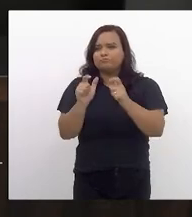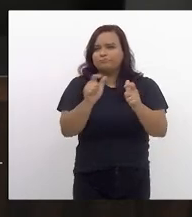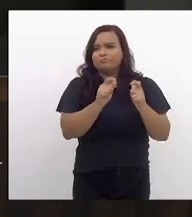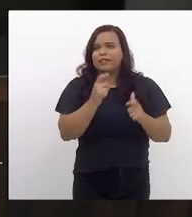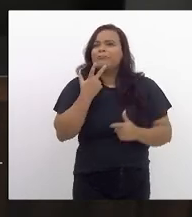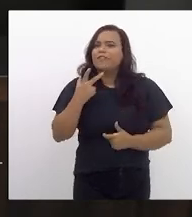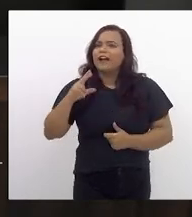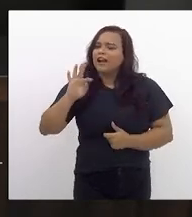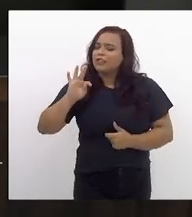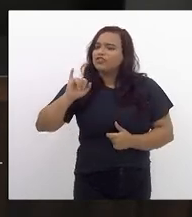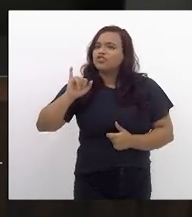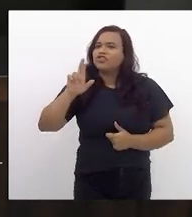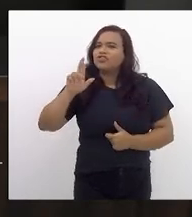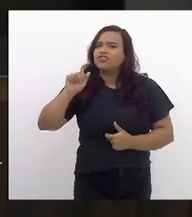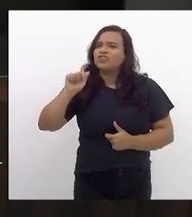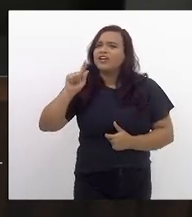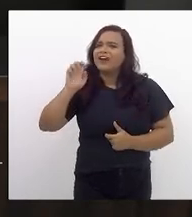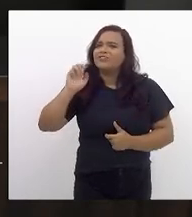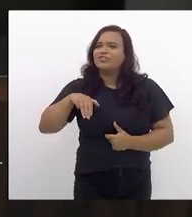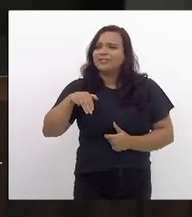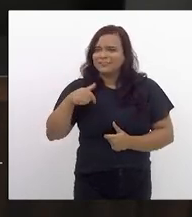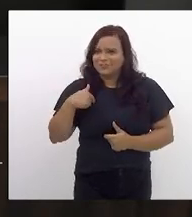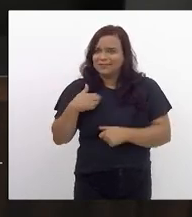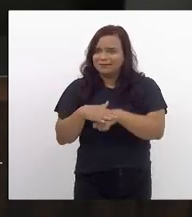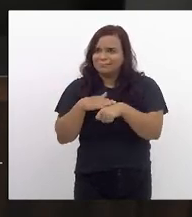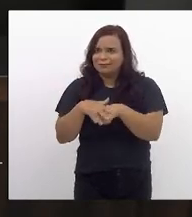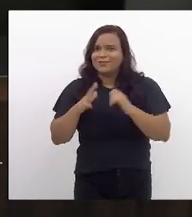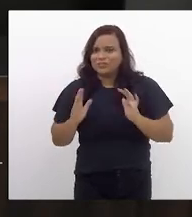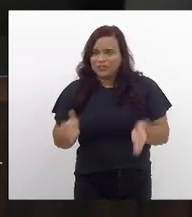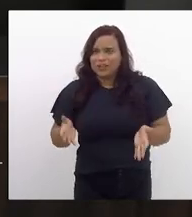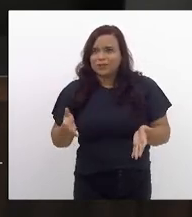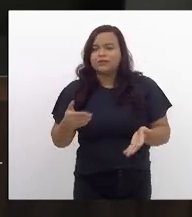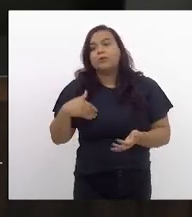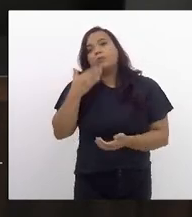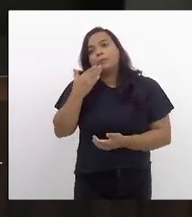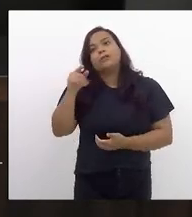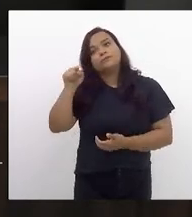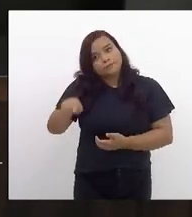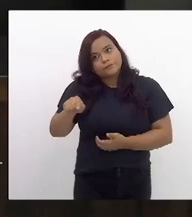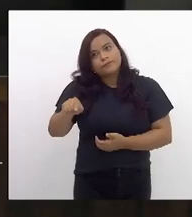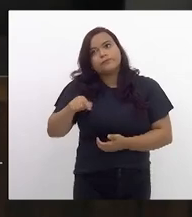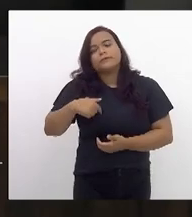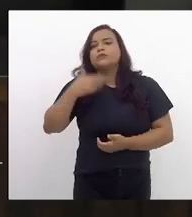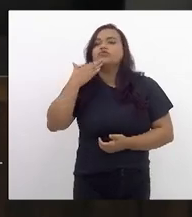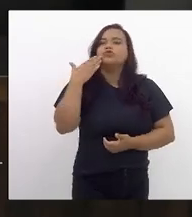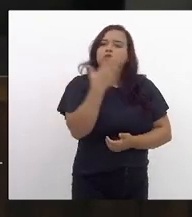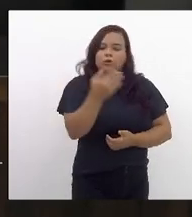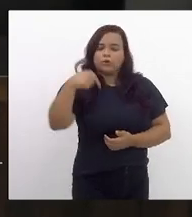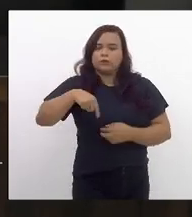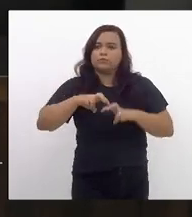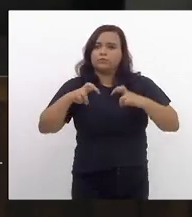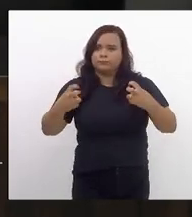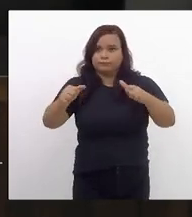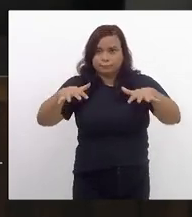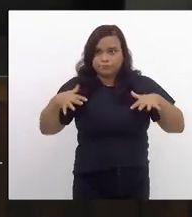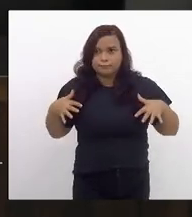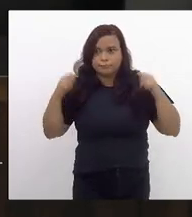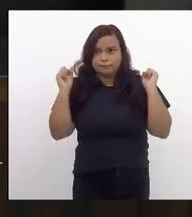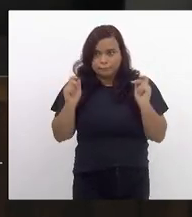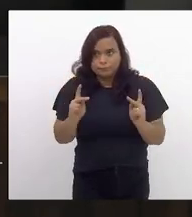assim que fala. Então, o pedido é esse. Então, faço esse apelo ao plenário. Ok?